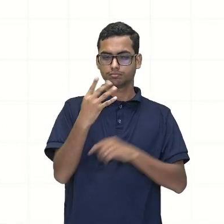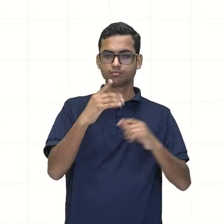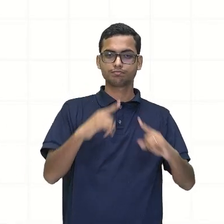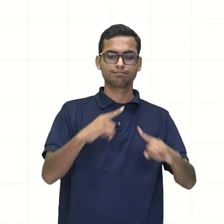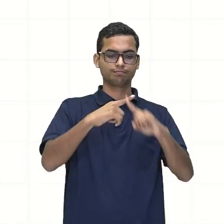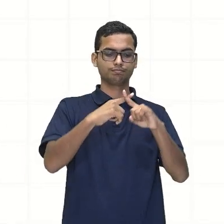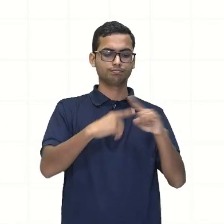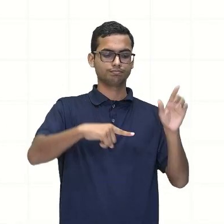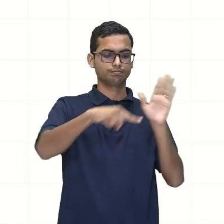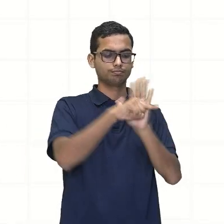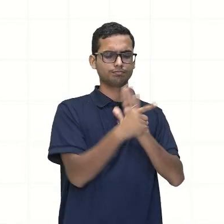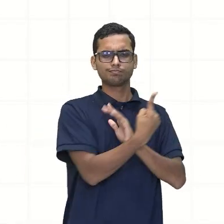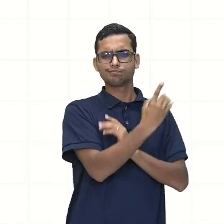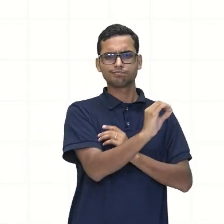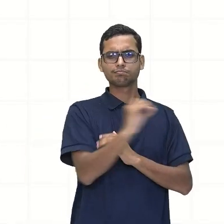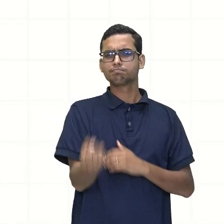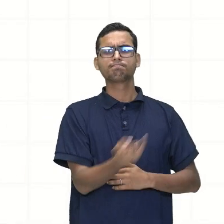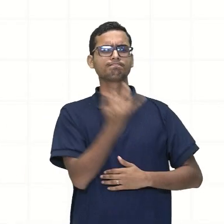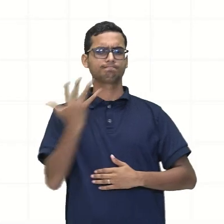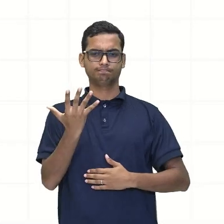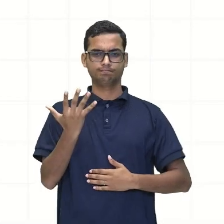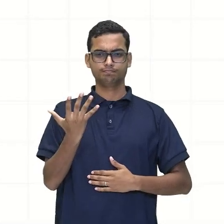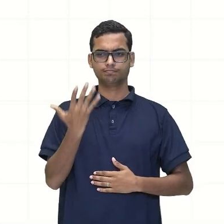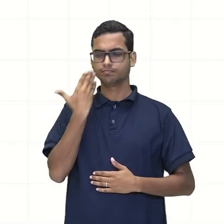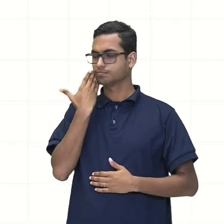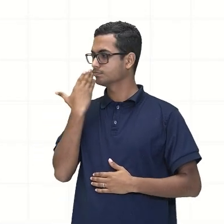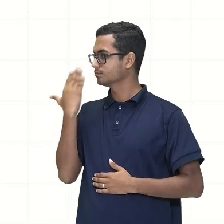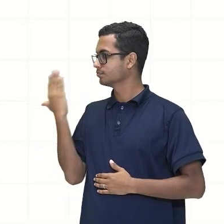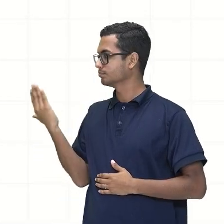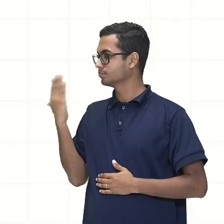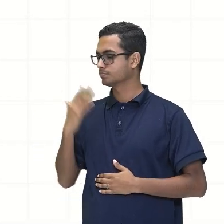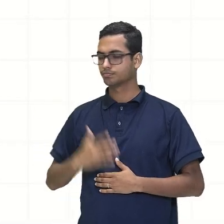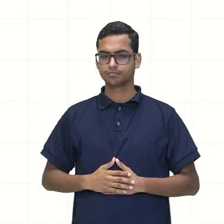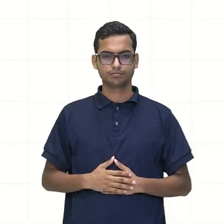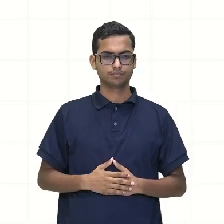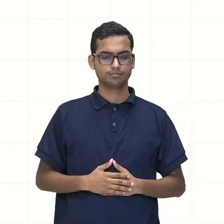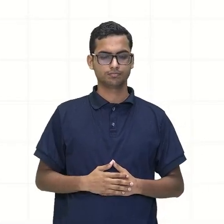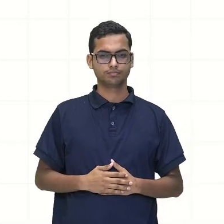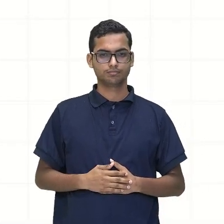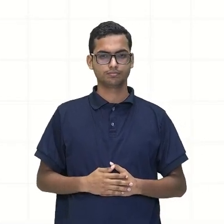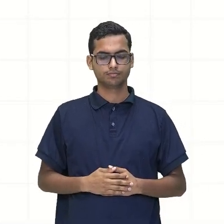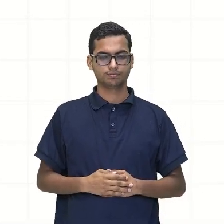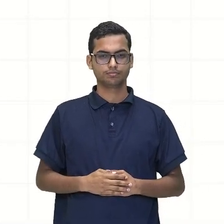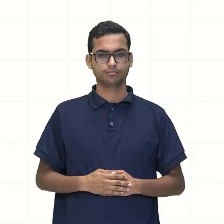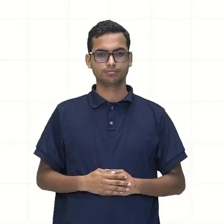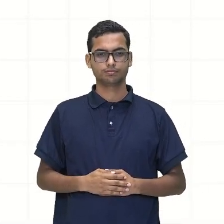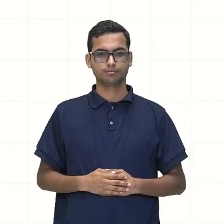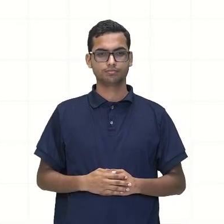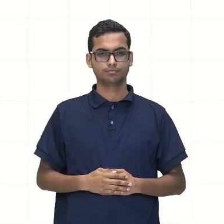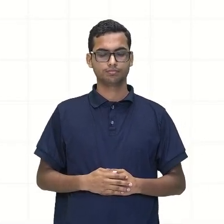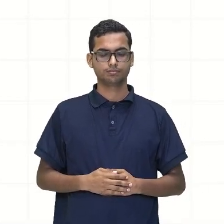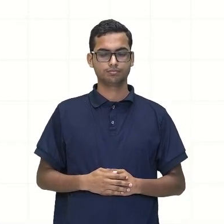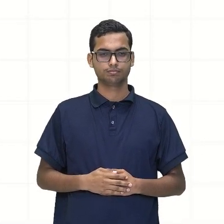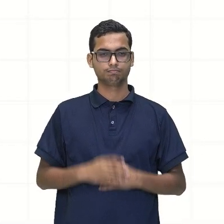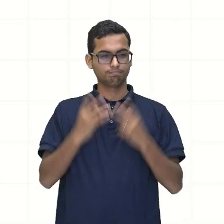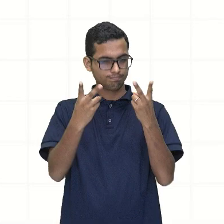vezes 10? Perdão, vezes menos 10. Aqui a gente tem